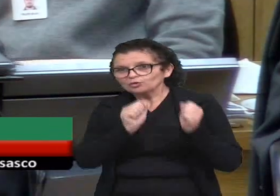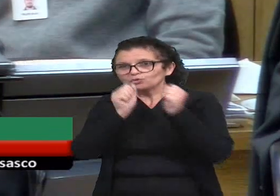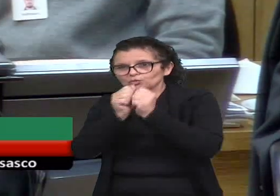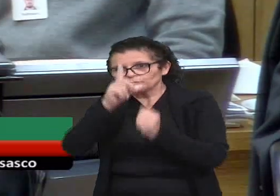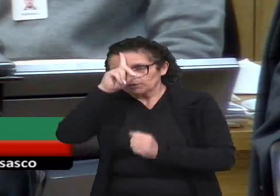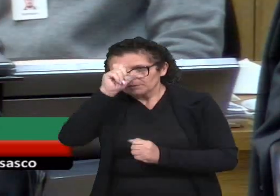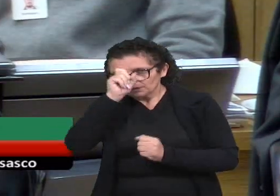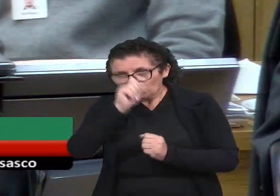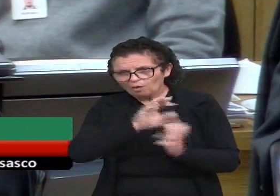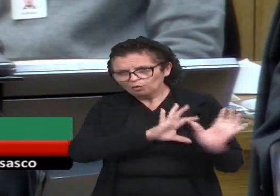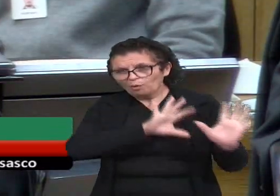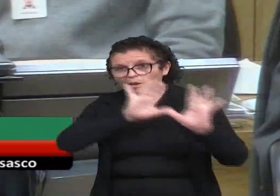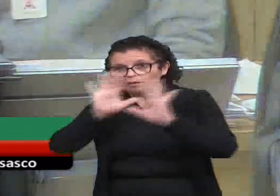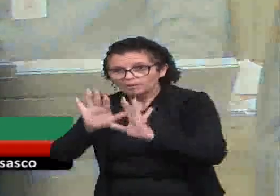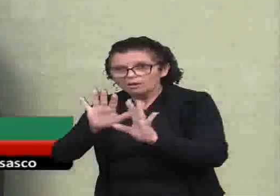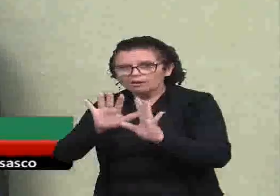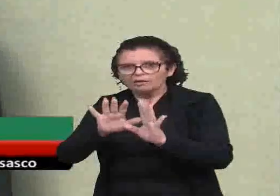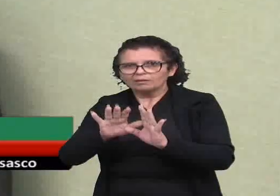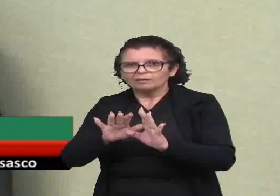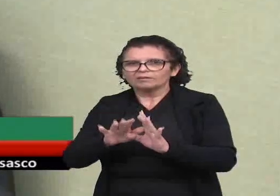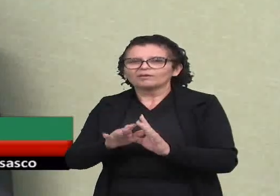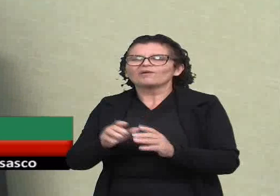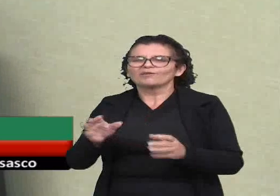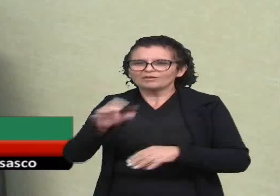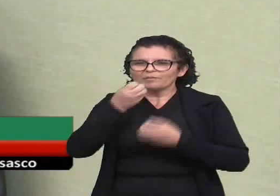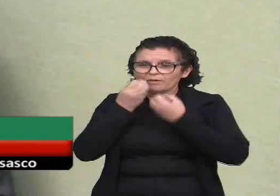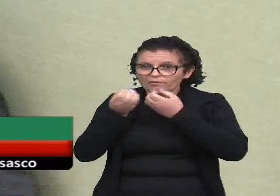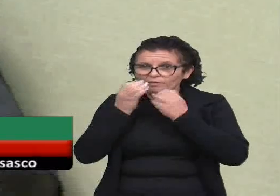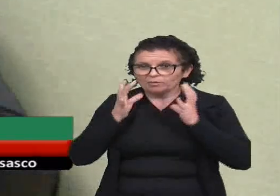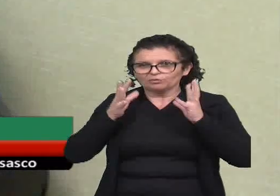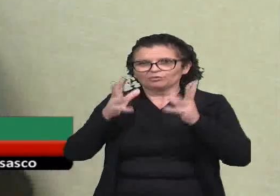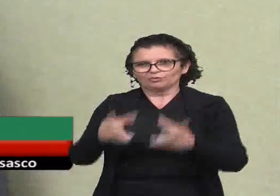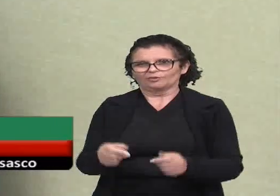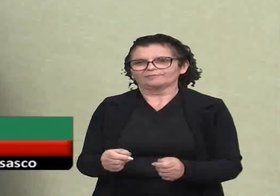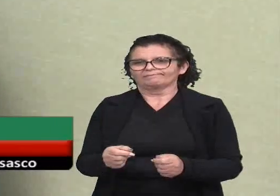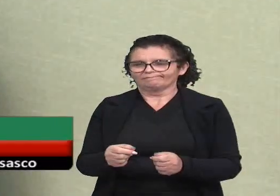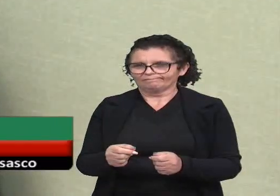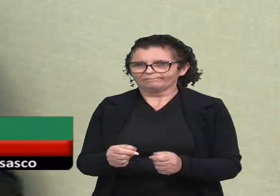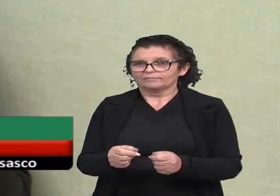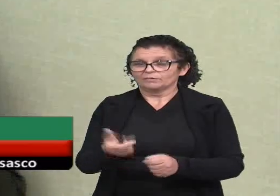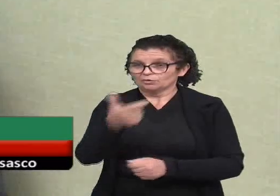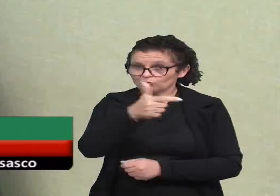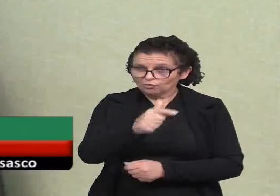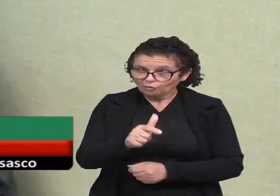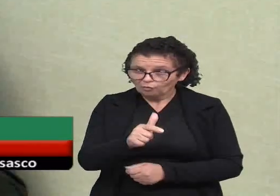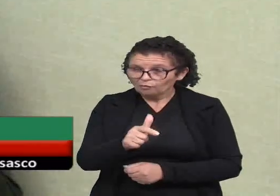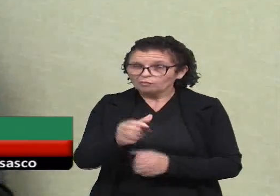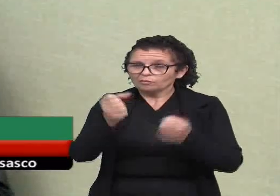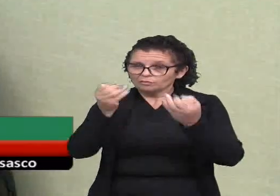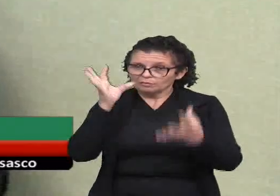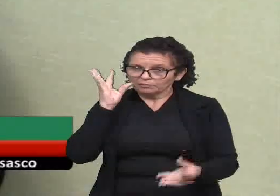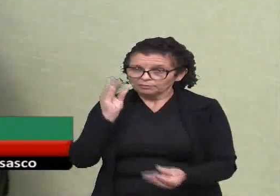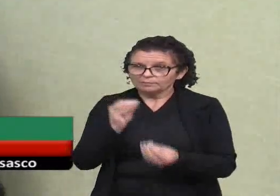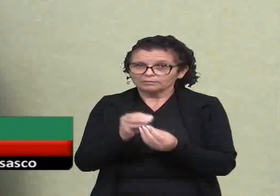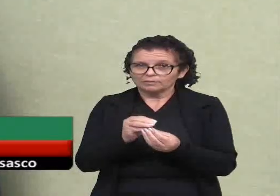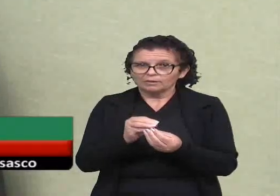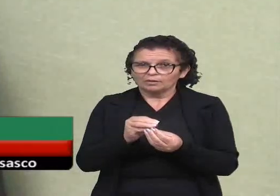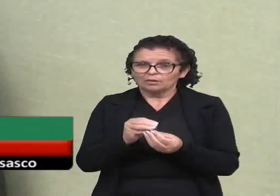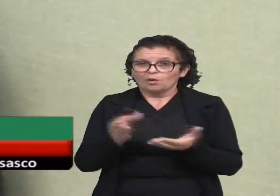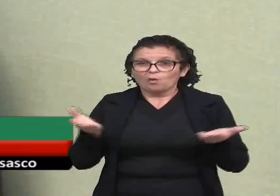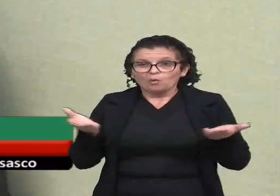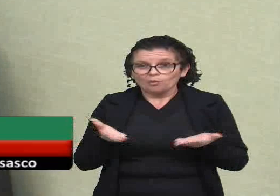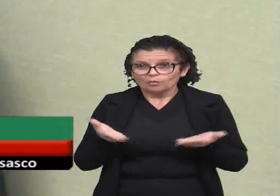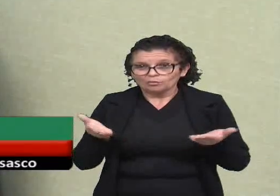de ser só dessas três pessoas, a gente consegue informação de todas. Então, novamente, para encerrar esse discurso aqui